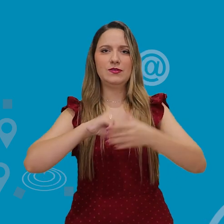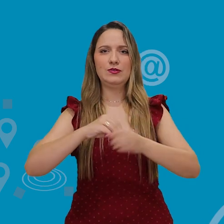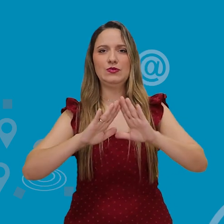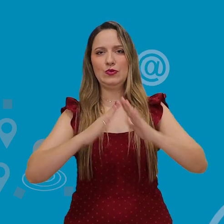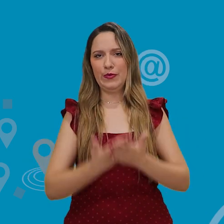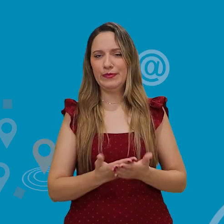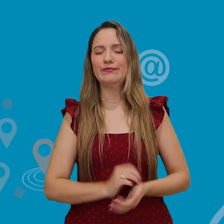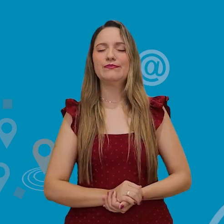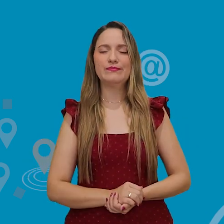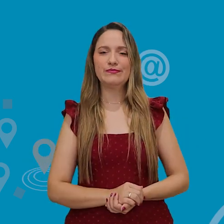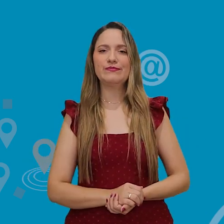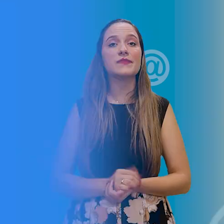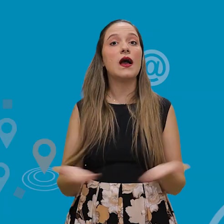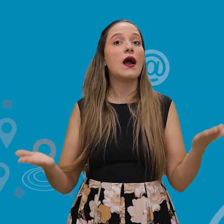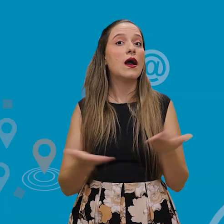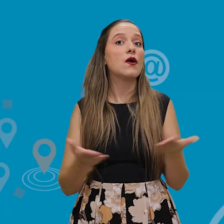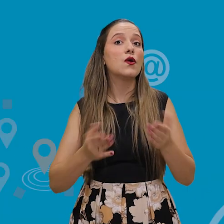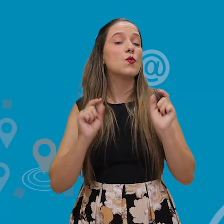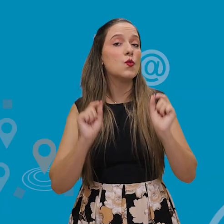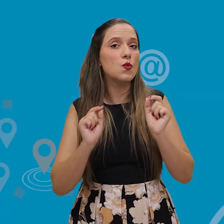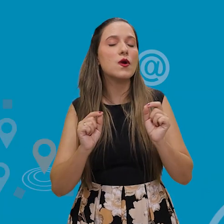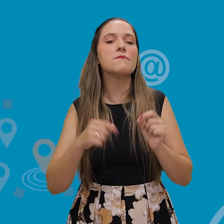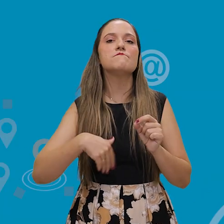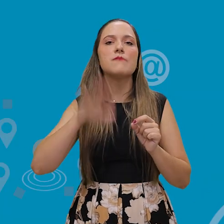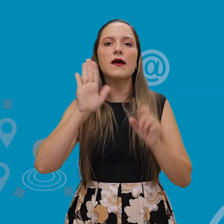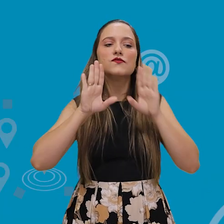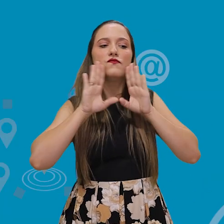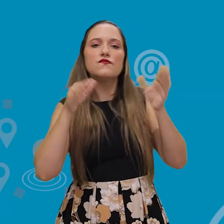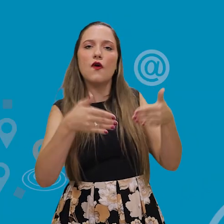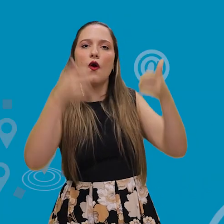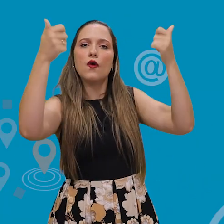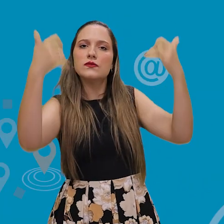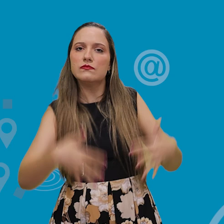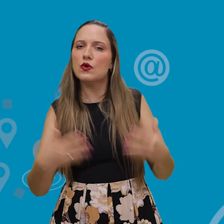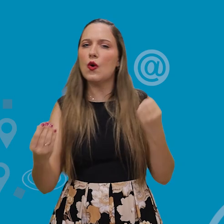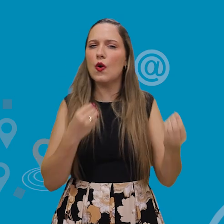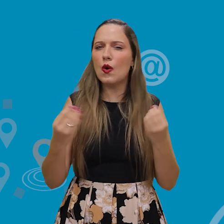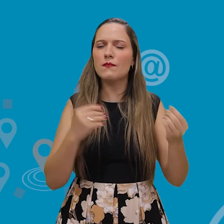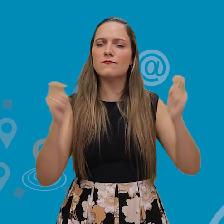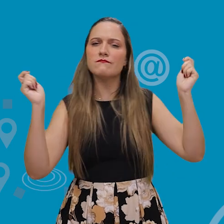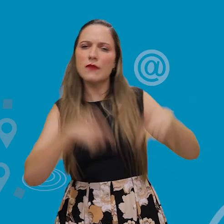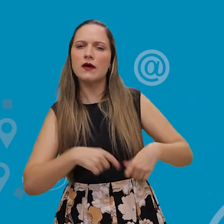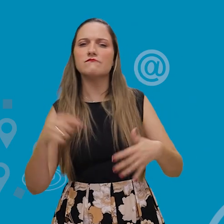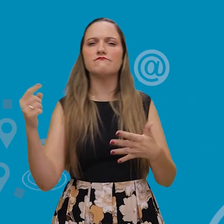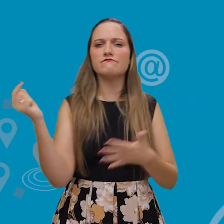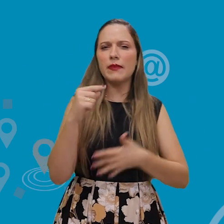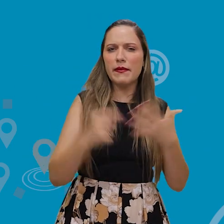dentro da escola. Agora a gente vai se concentrar aqui no nosso papo sobre